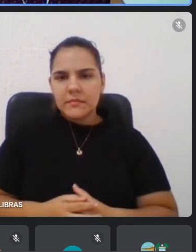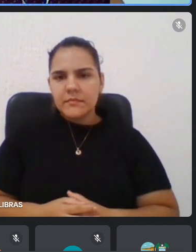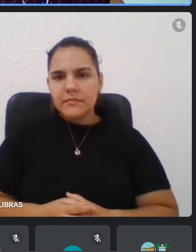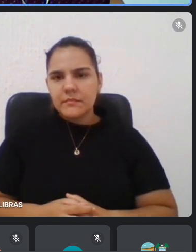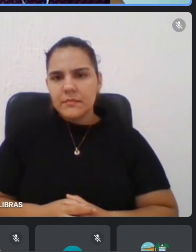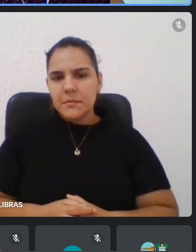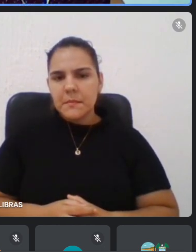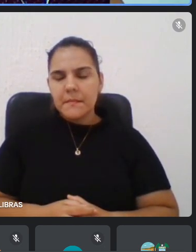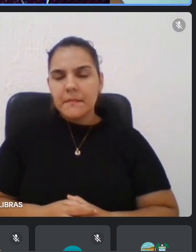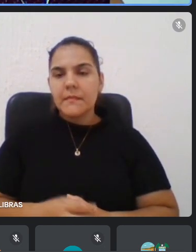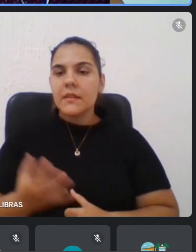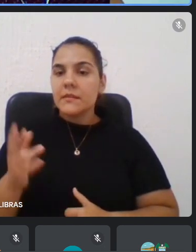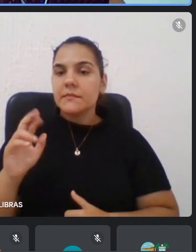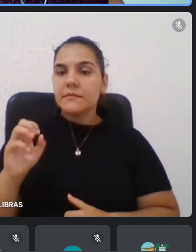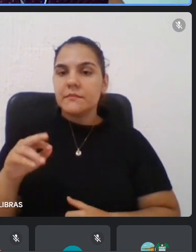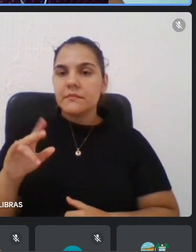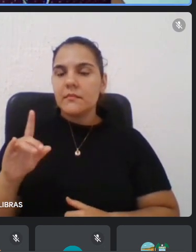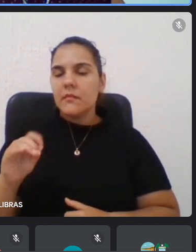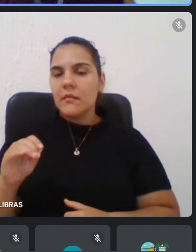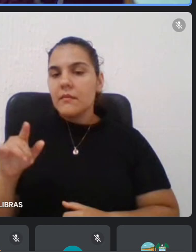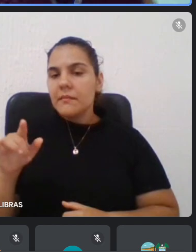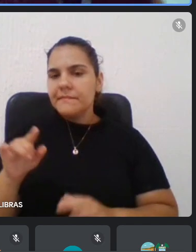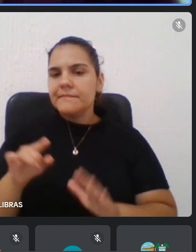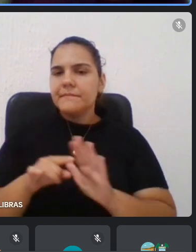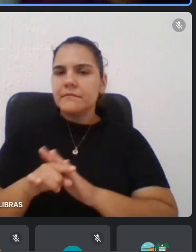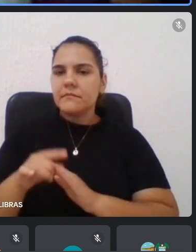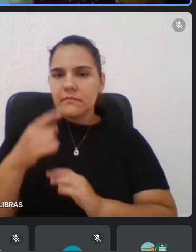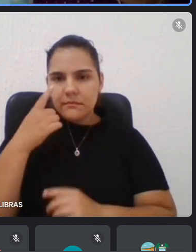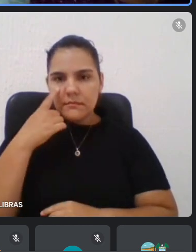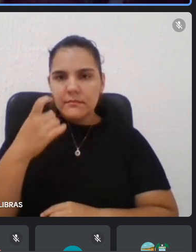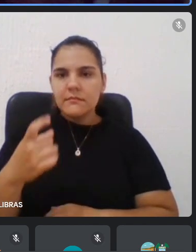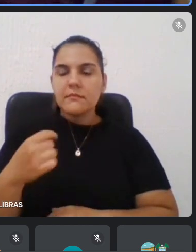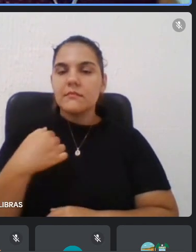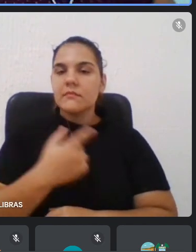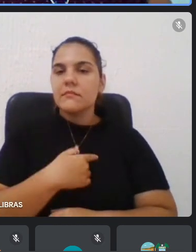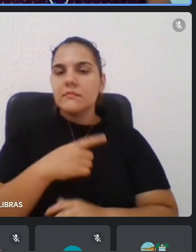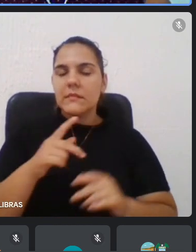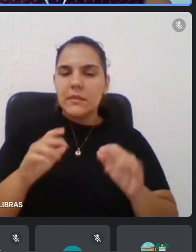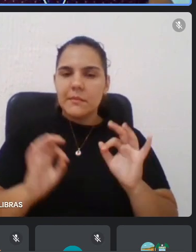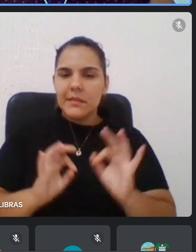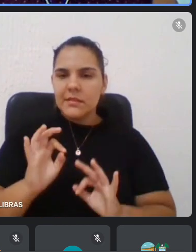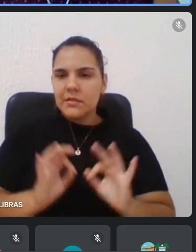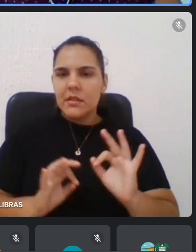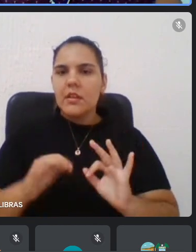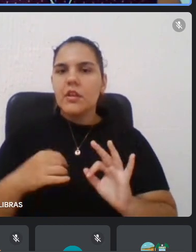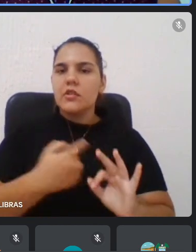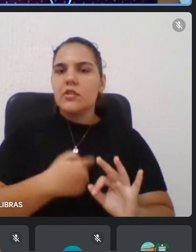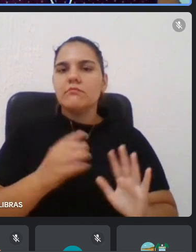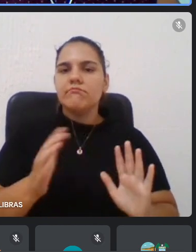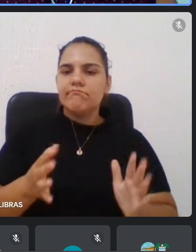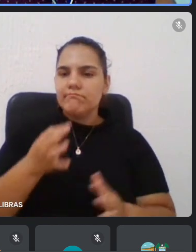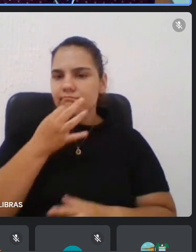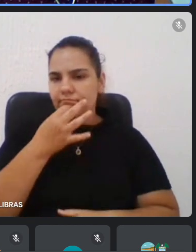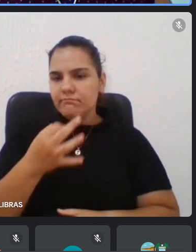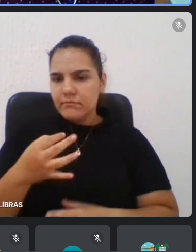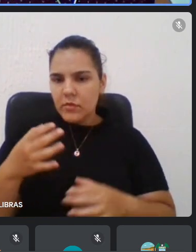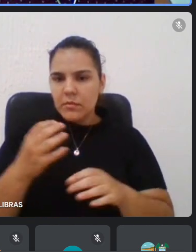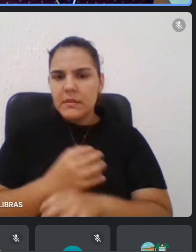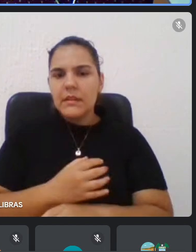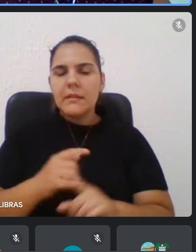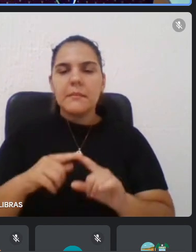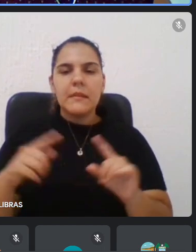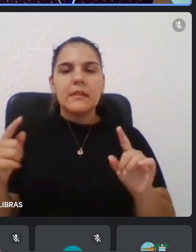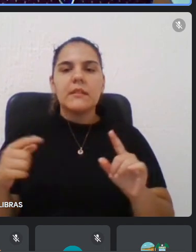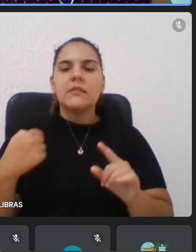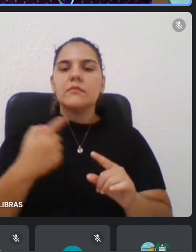Rômulo, essa pergunta, a gente ainda está no planejamento, por mais que a gente tenha opinião formada sobre tudo, a gente está nesse momento de